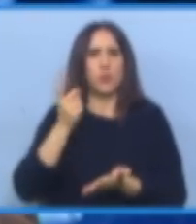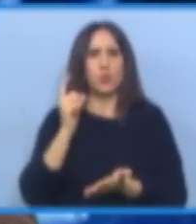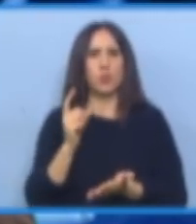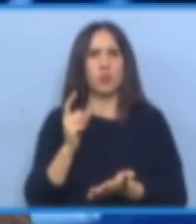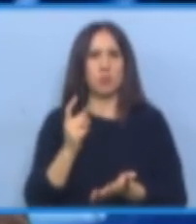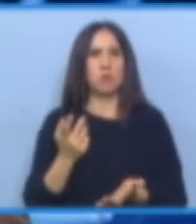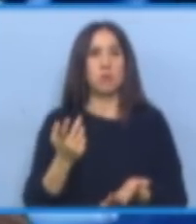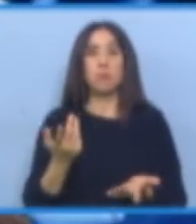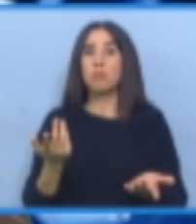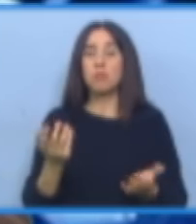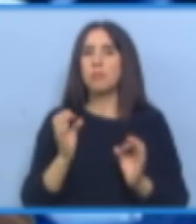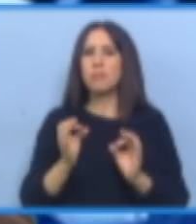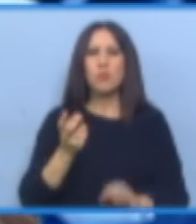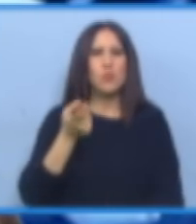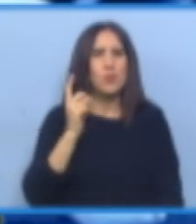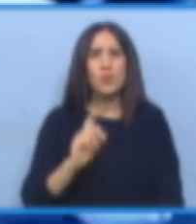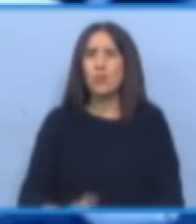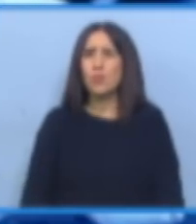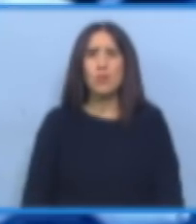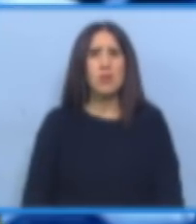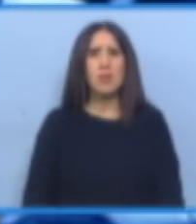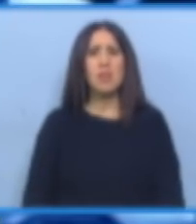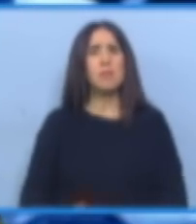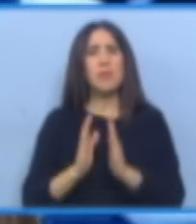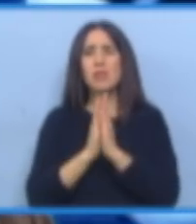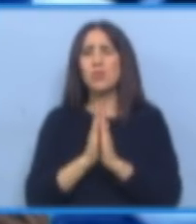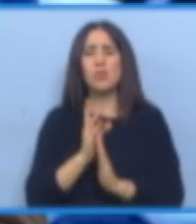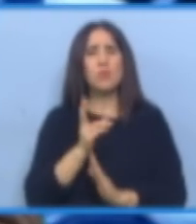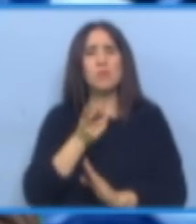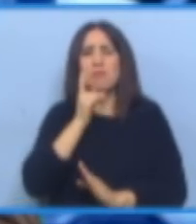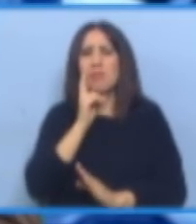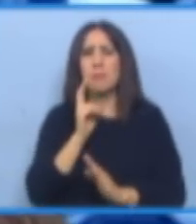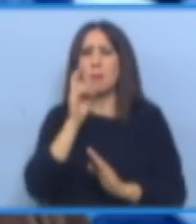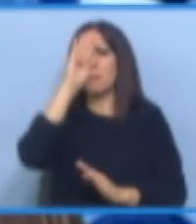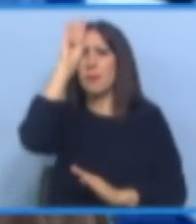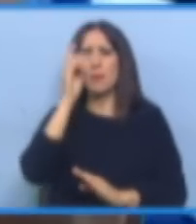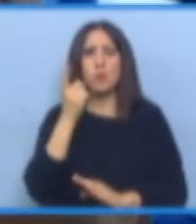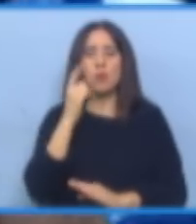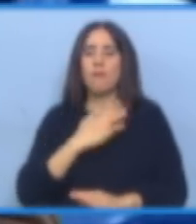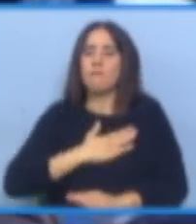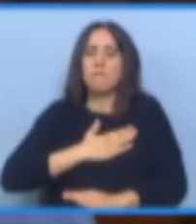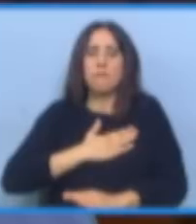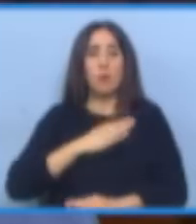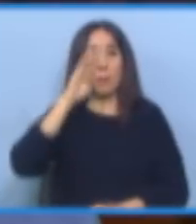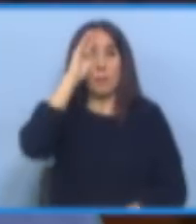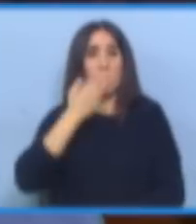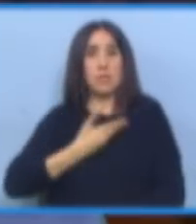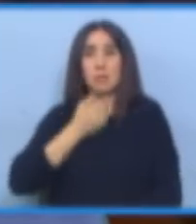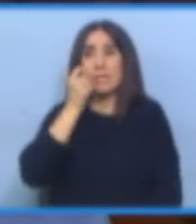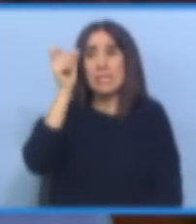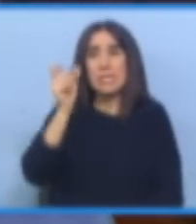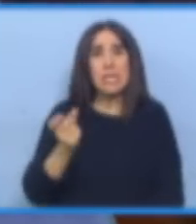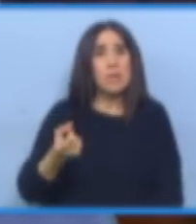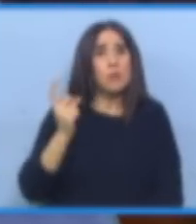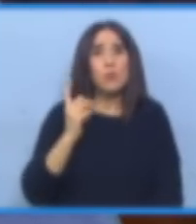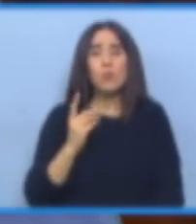Sim. Nem um dirigente religioso, nem o Papa. que a gente adora, este Papa Francisco, mas não é ele a nossa